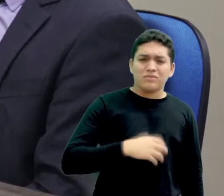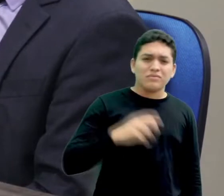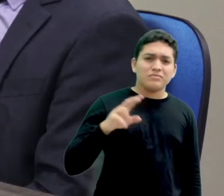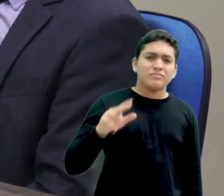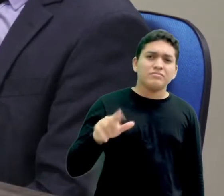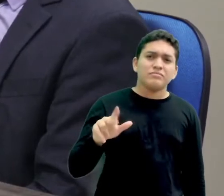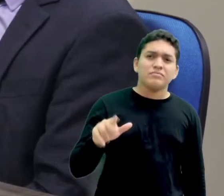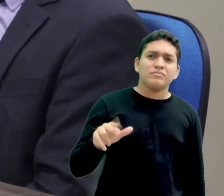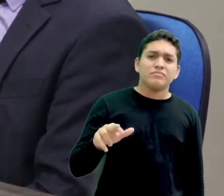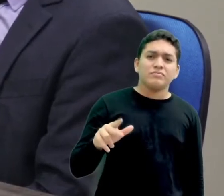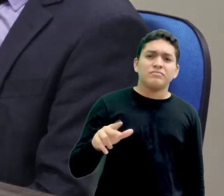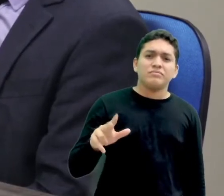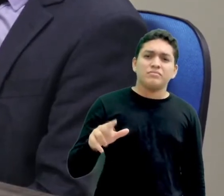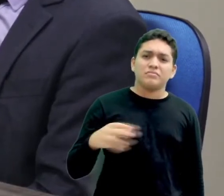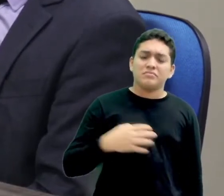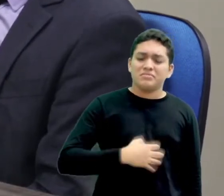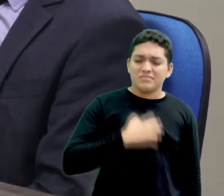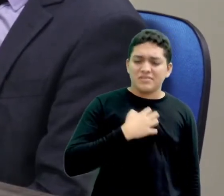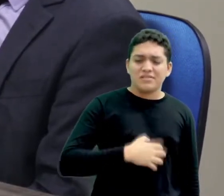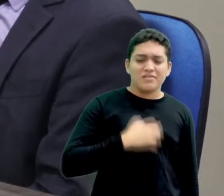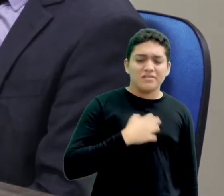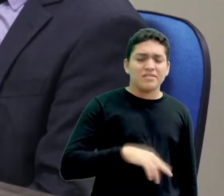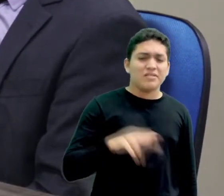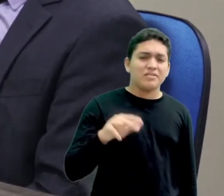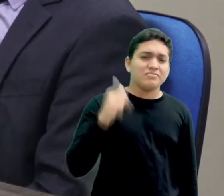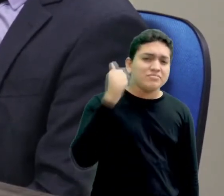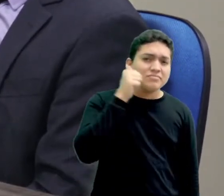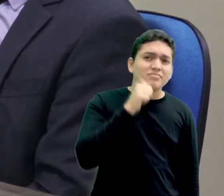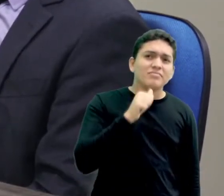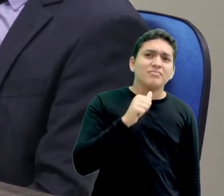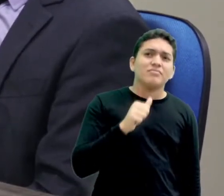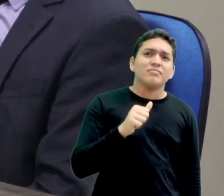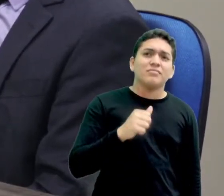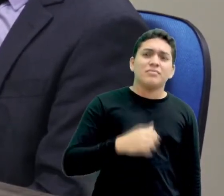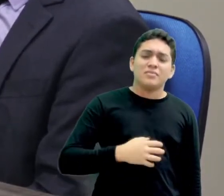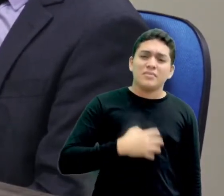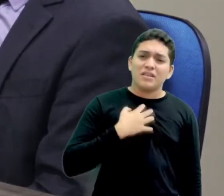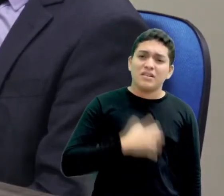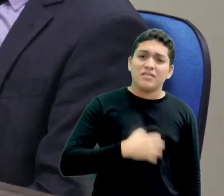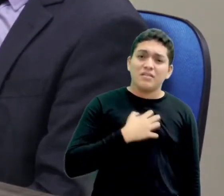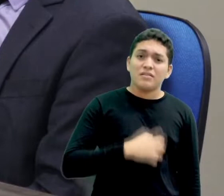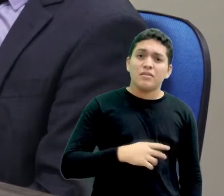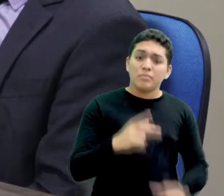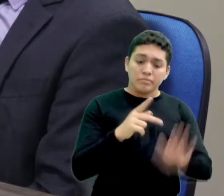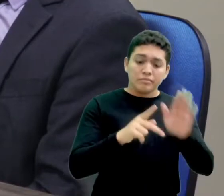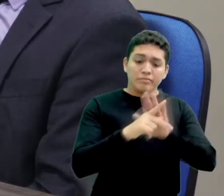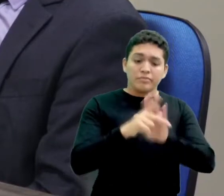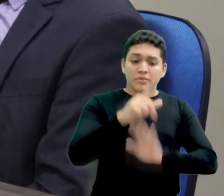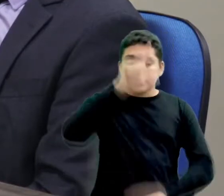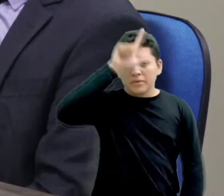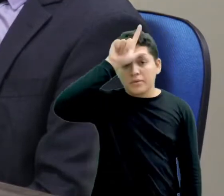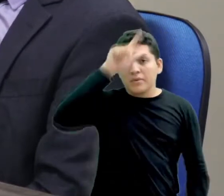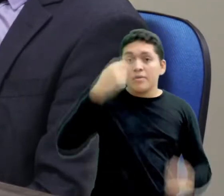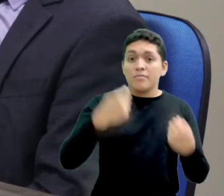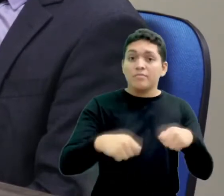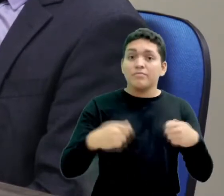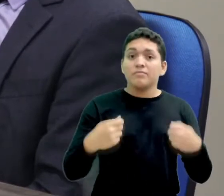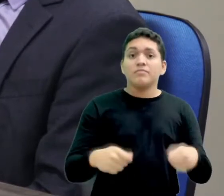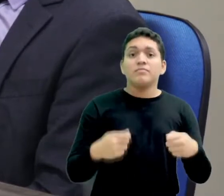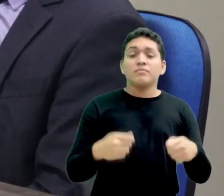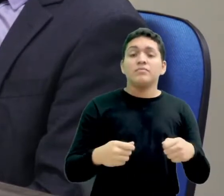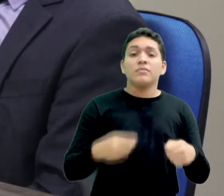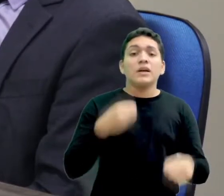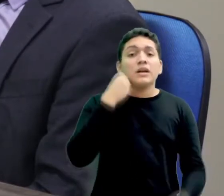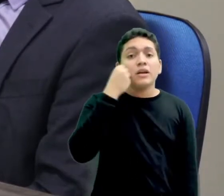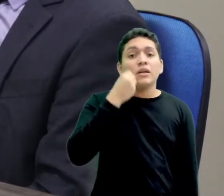com raiva de alguma irmã da igreja, às vezes com raiva da própria liderança, e precisa-se